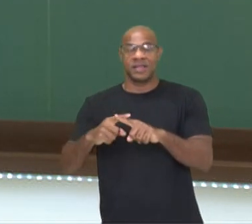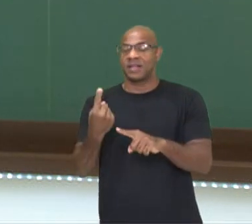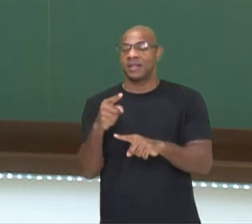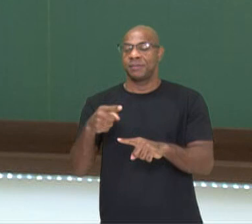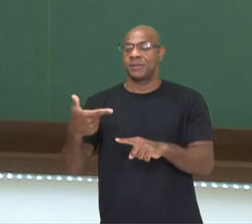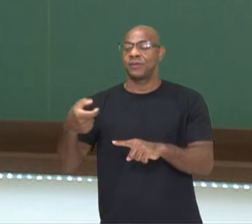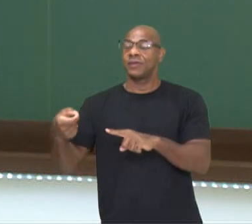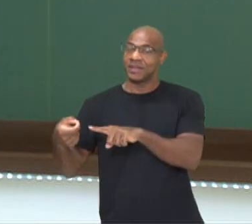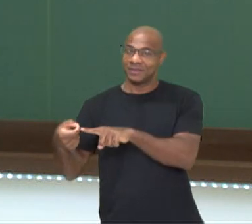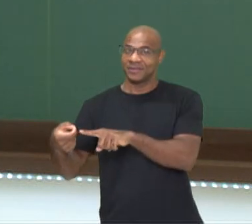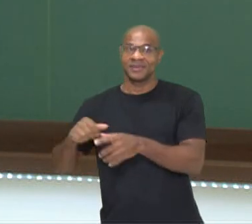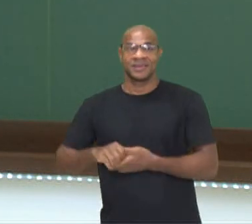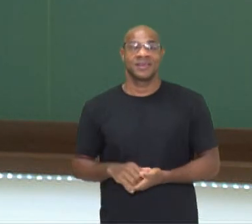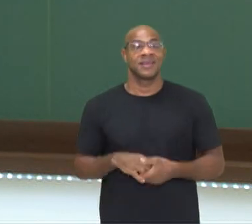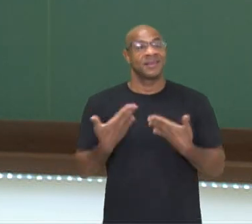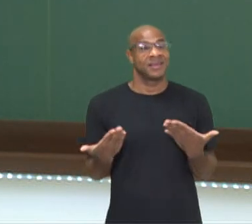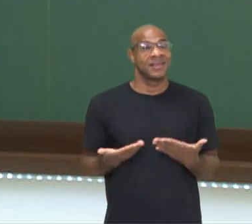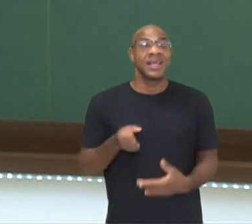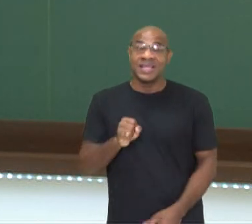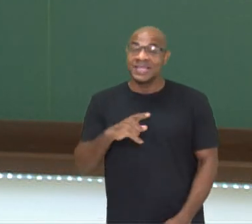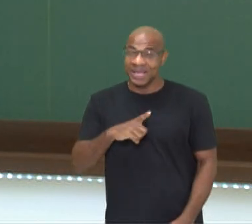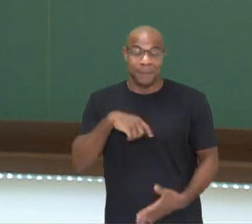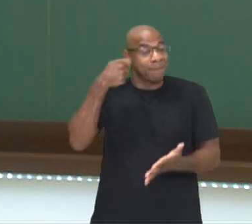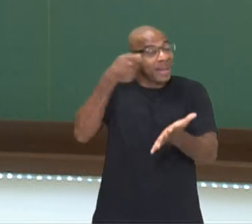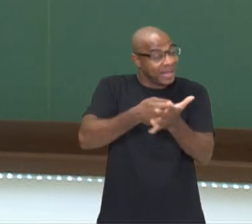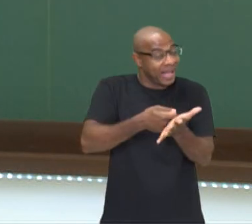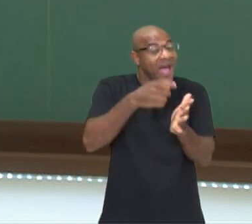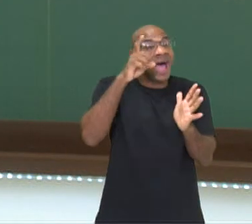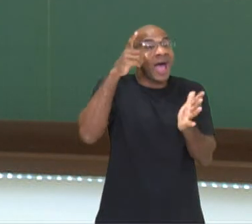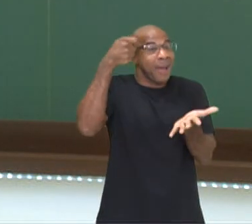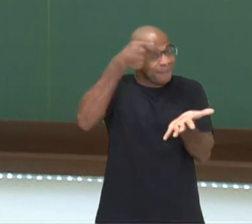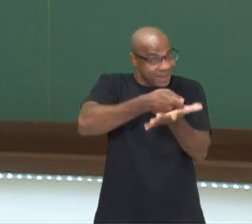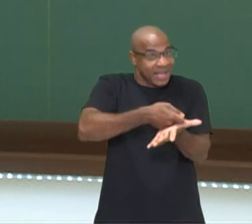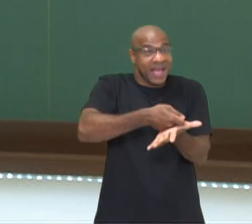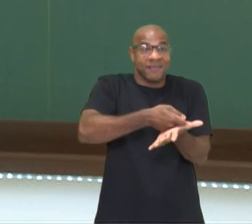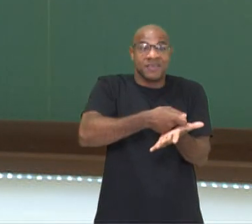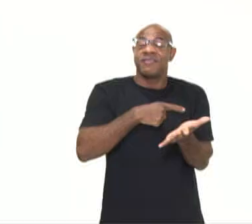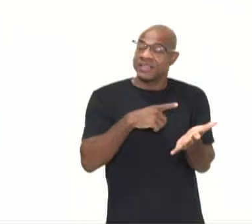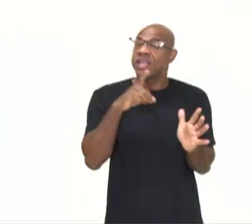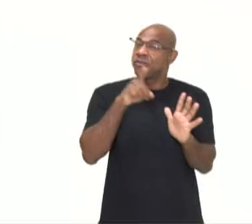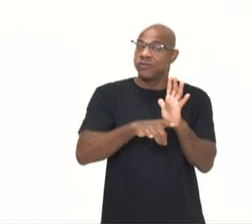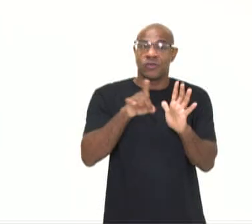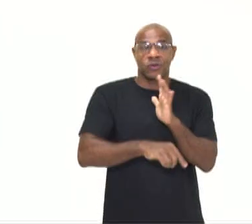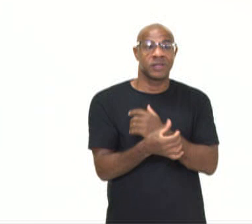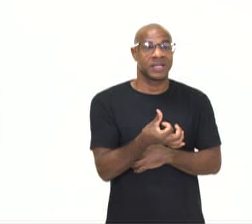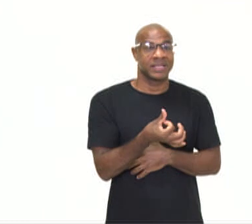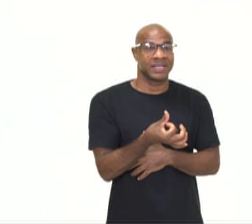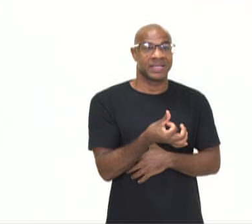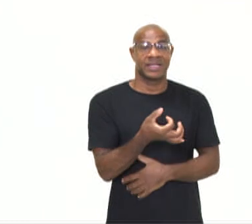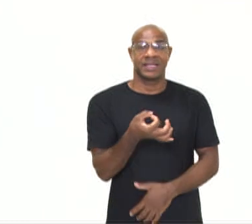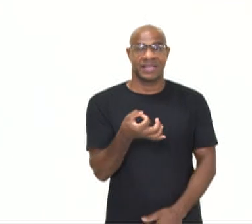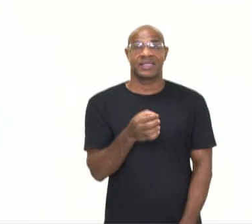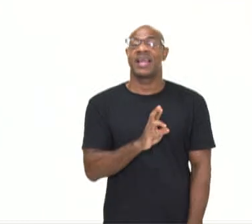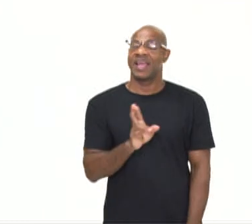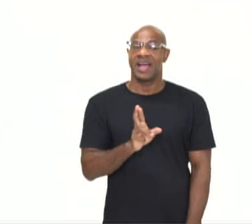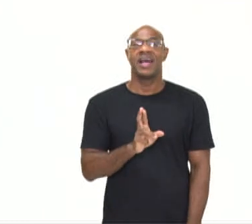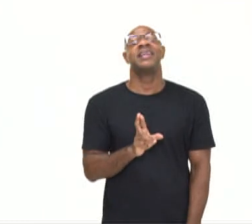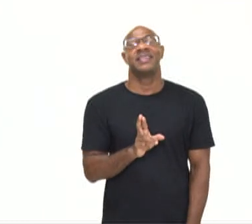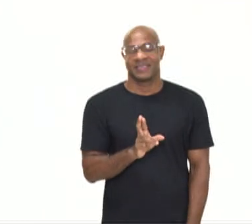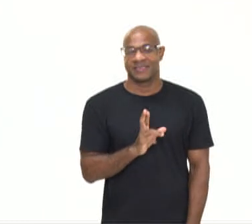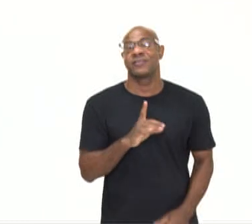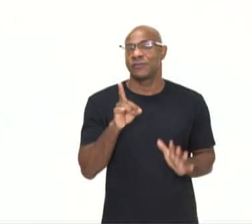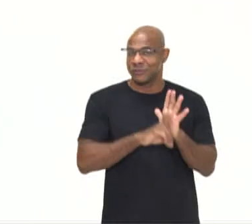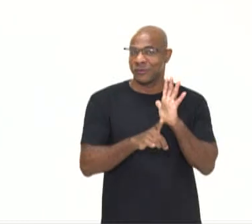1.200. Ou seja, se ela for pagar à vista, ela vai ter um desconto ali de R$60.